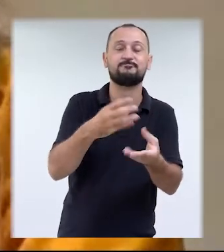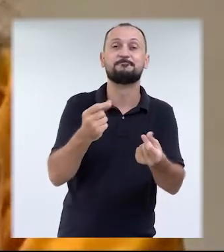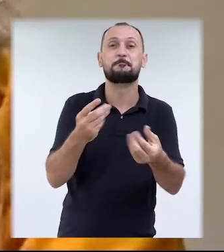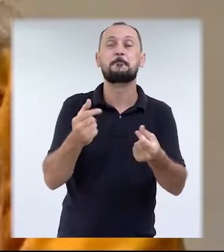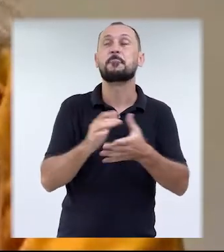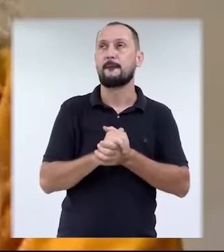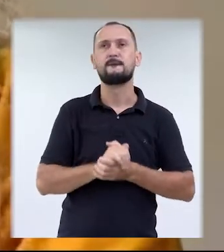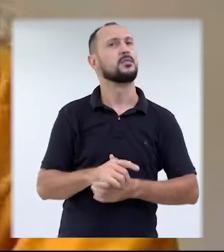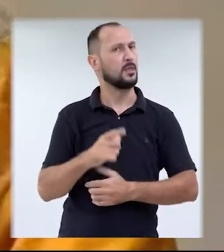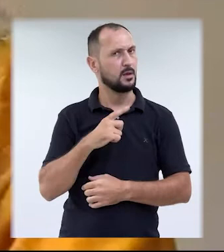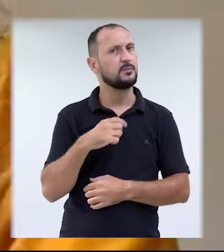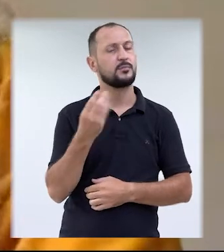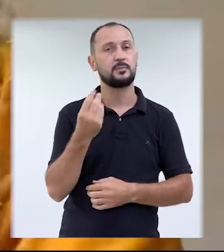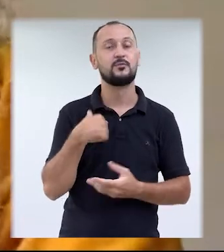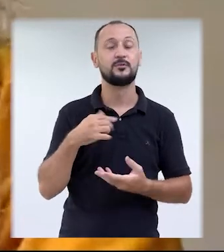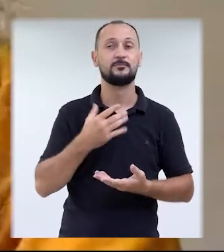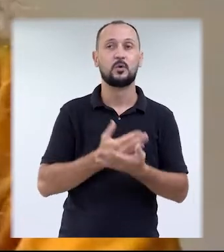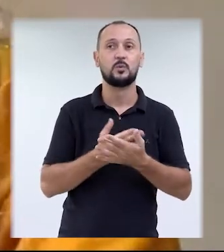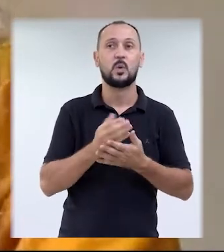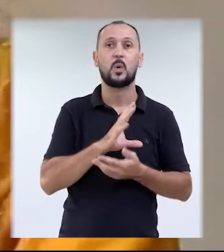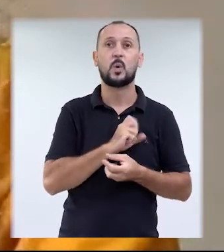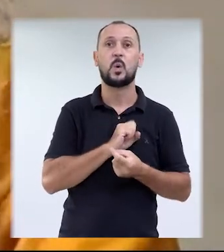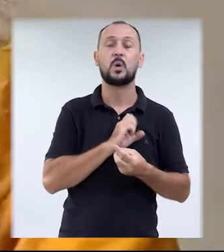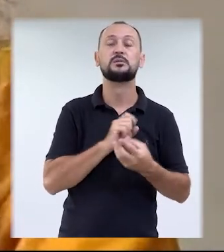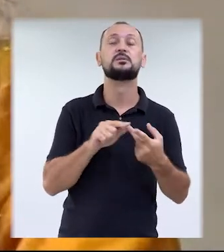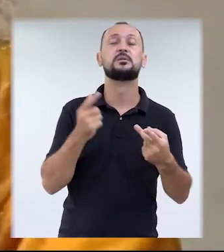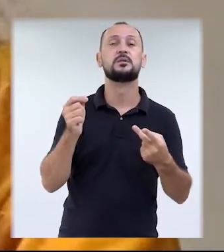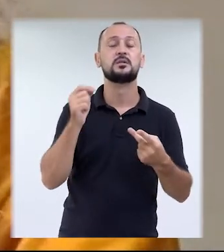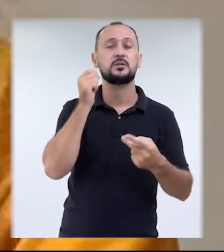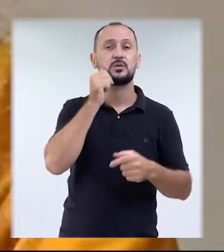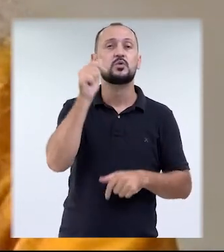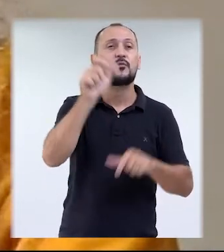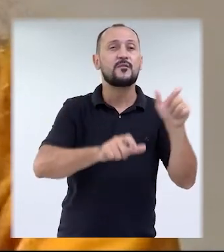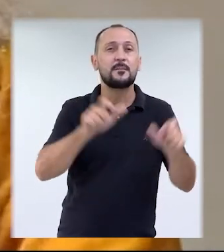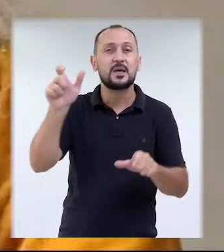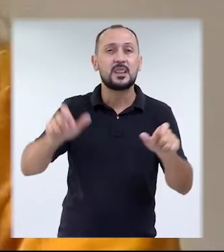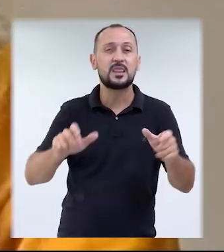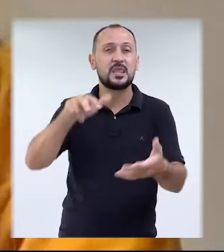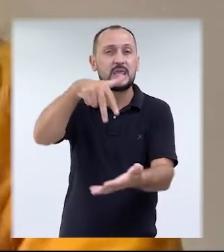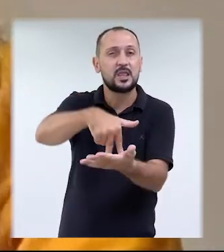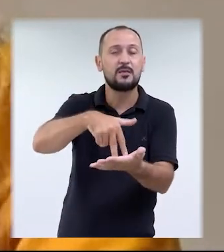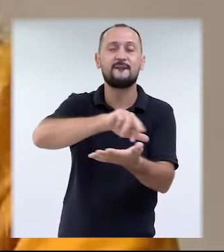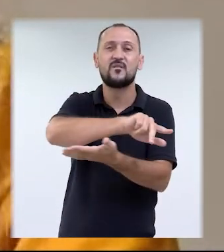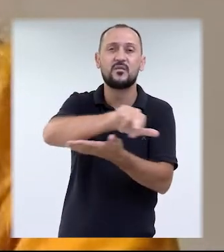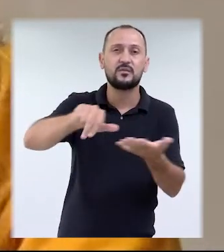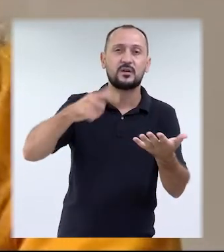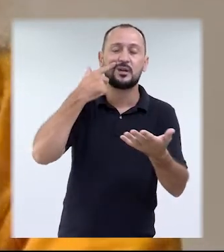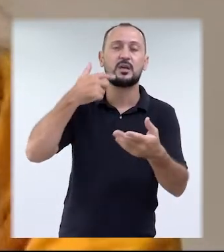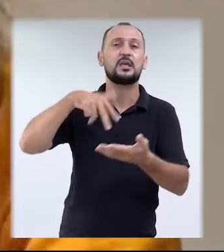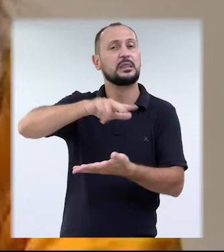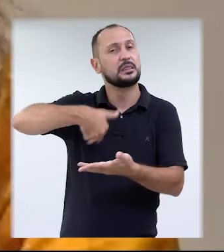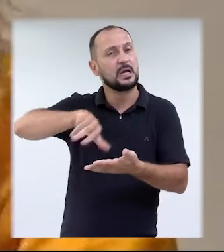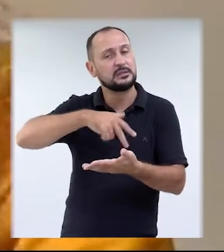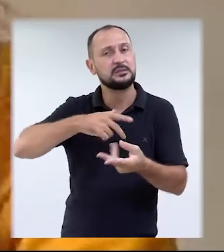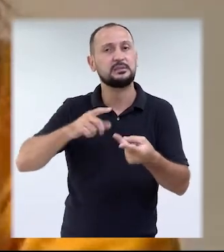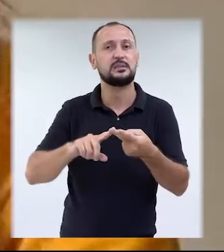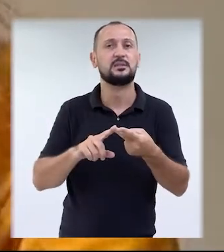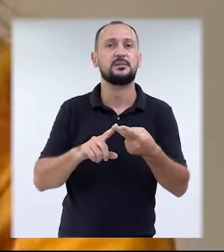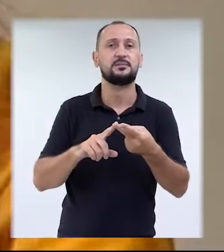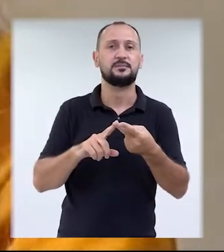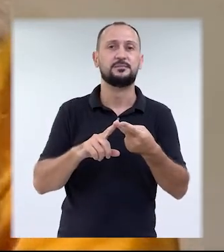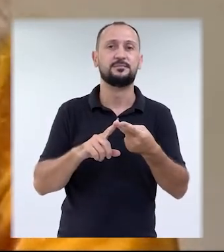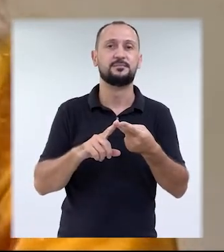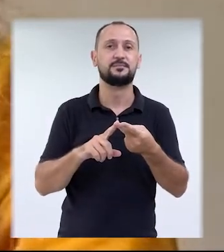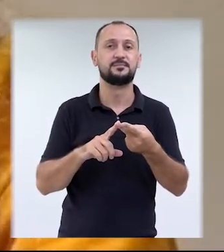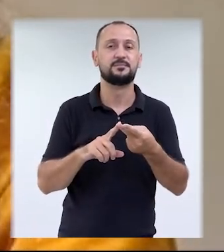assim, eu fui buscando essa questão do feminino em muitos lugares, em danças, tudo